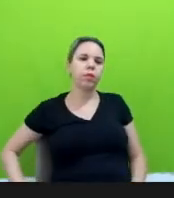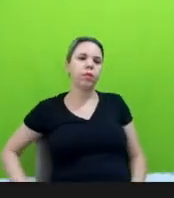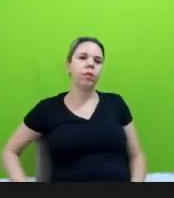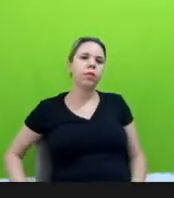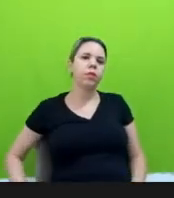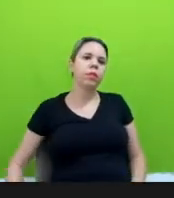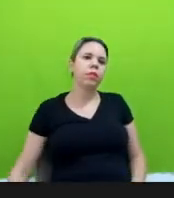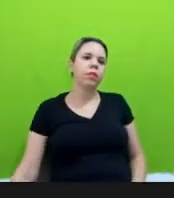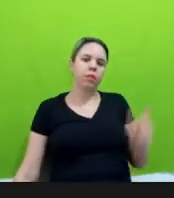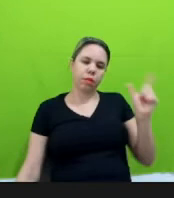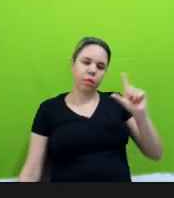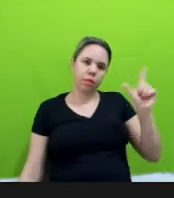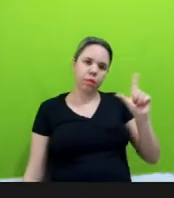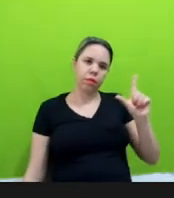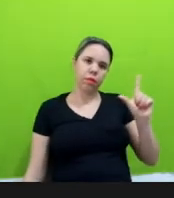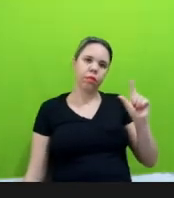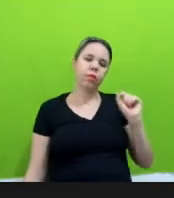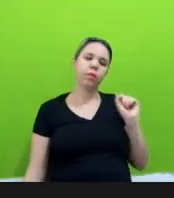claro que